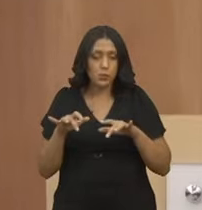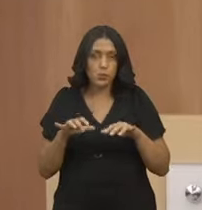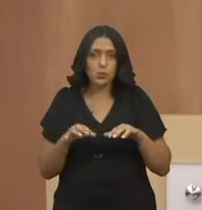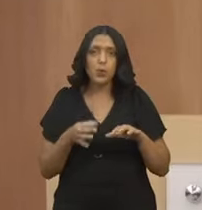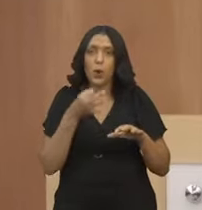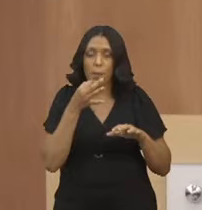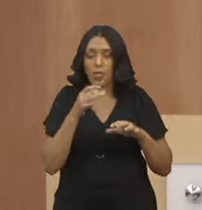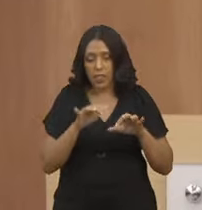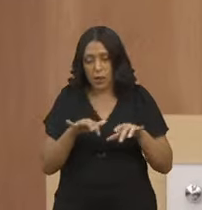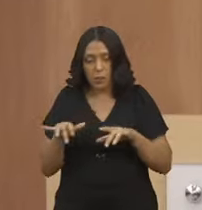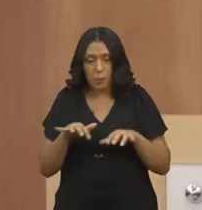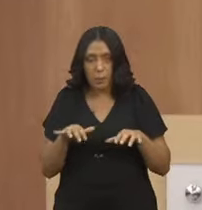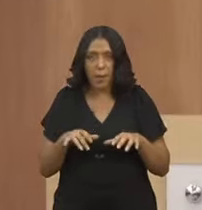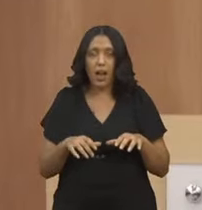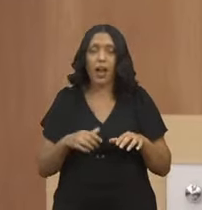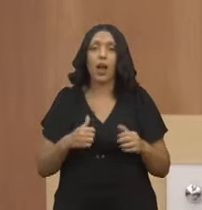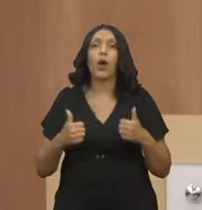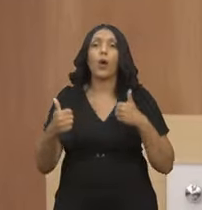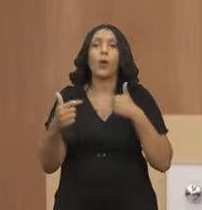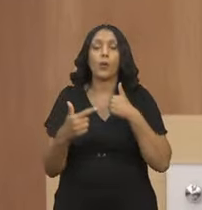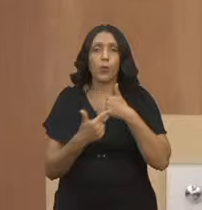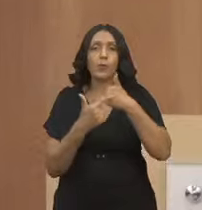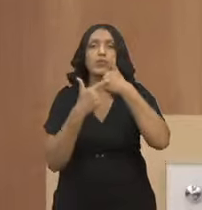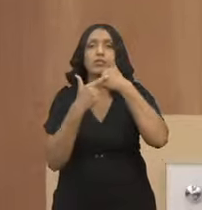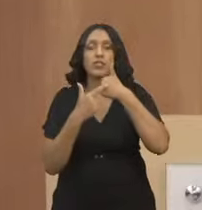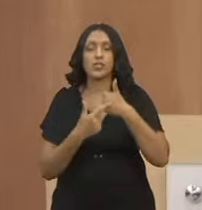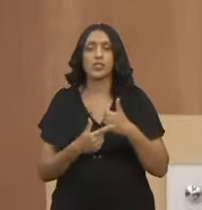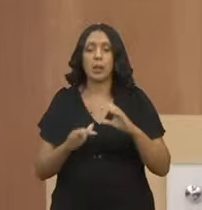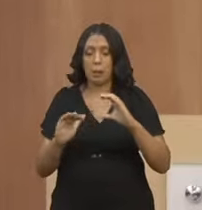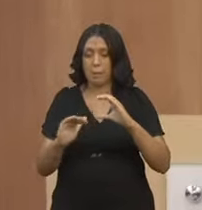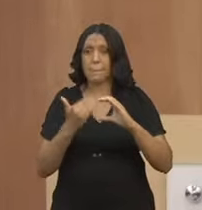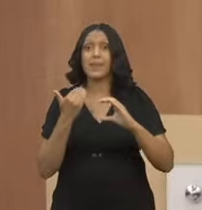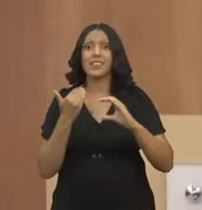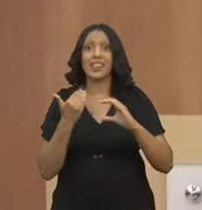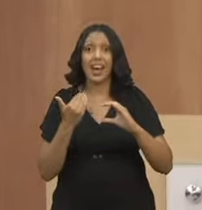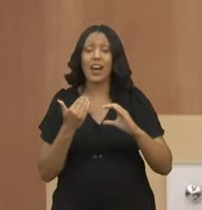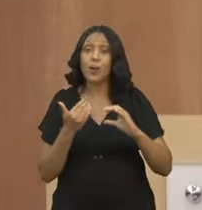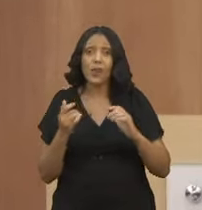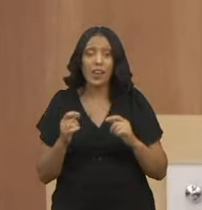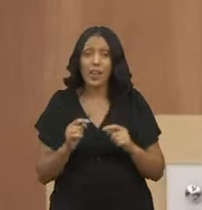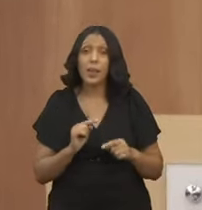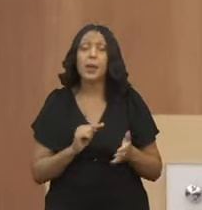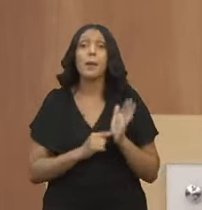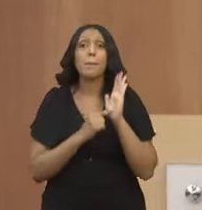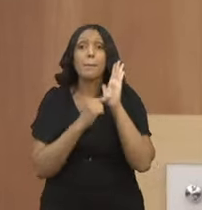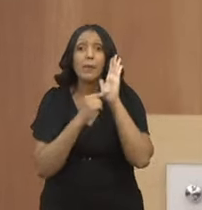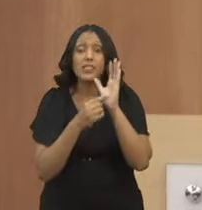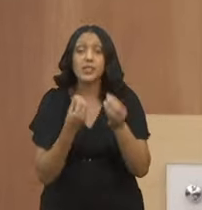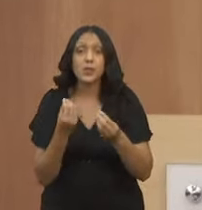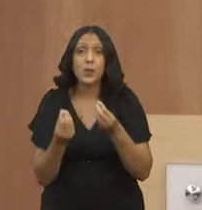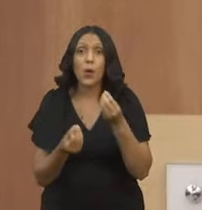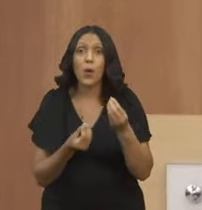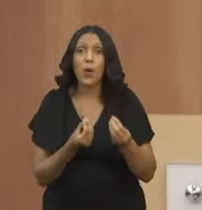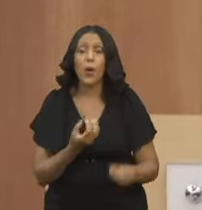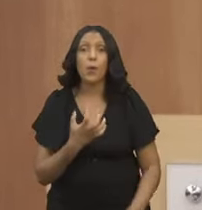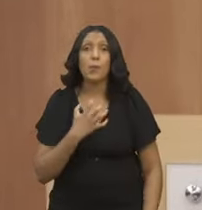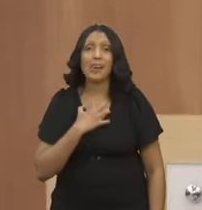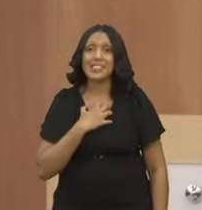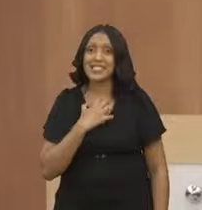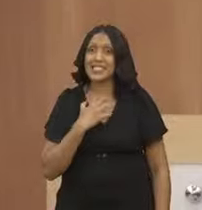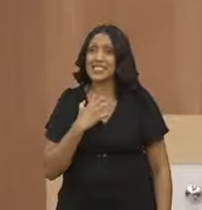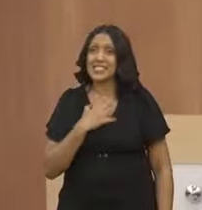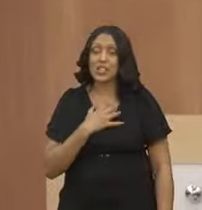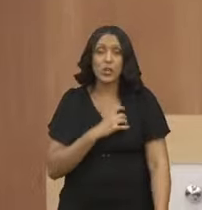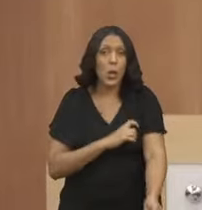comentaram, curtiram, mandaram mensagens, manifestando a insatisfação da população com esse tipo de medida.